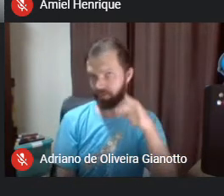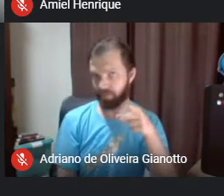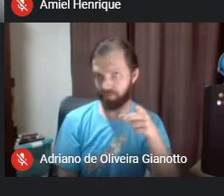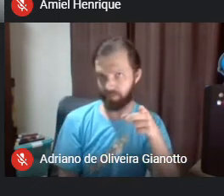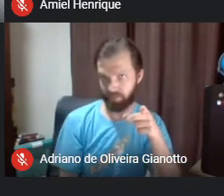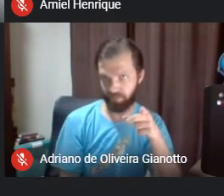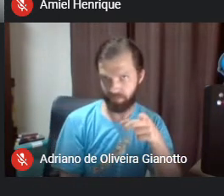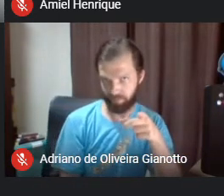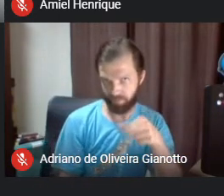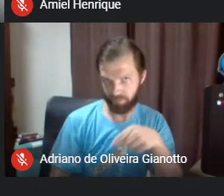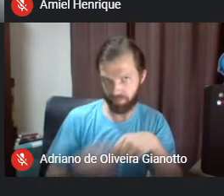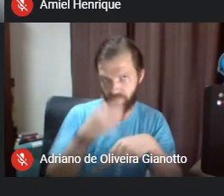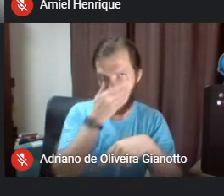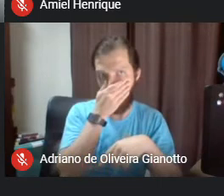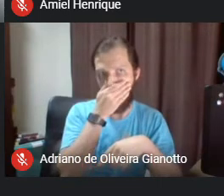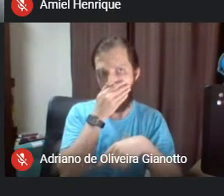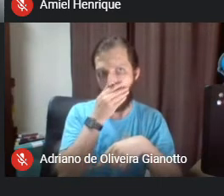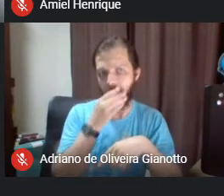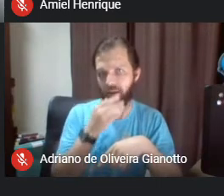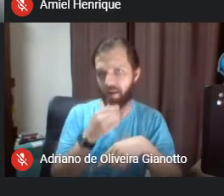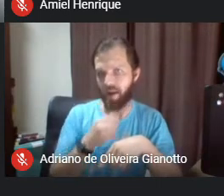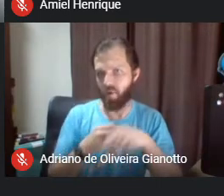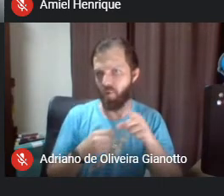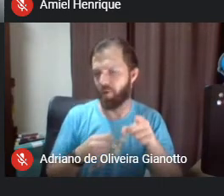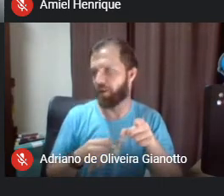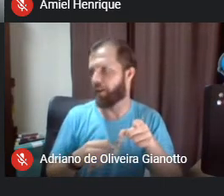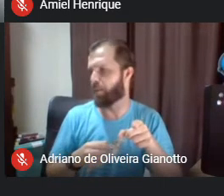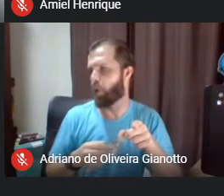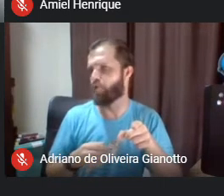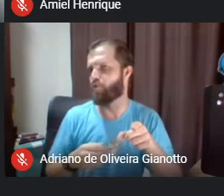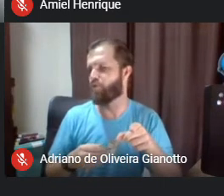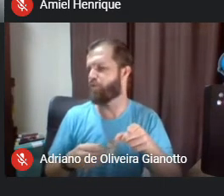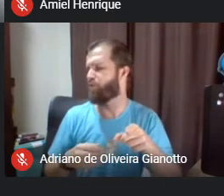A Universidade de Gallaudet.